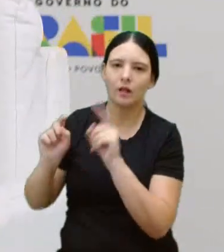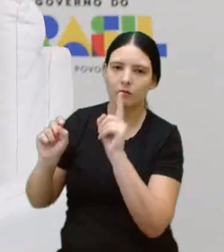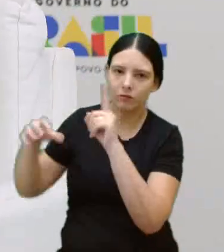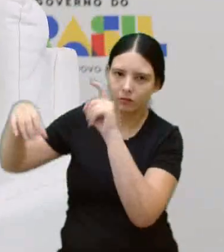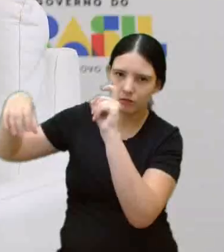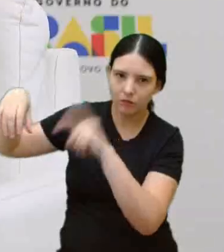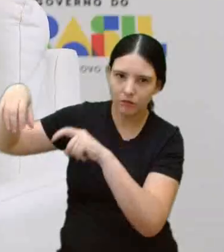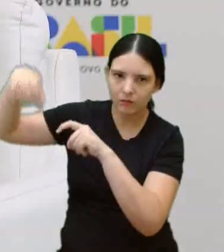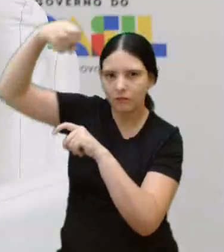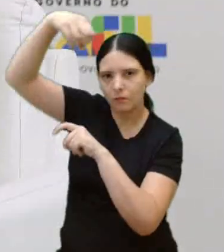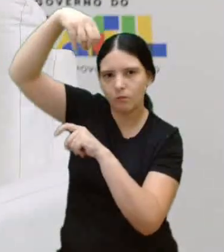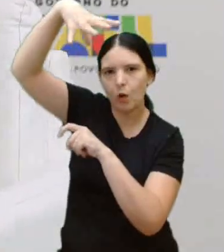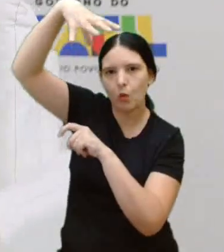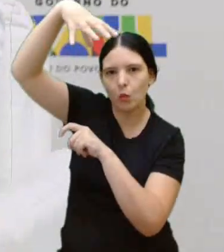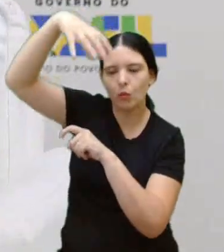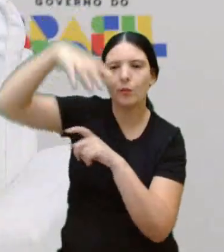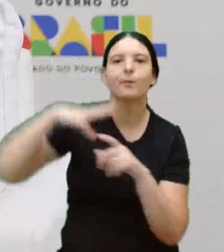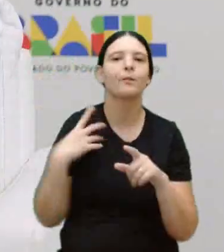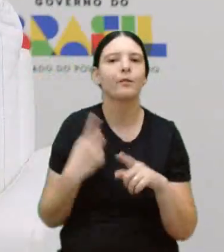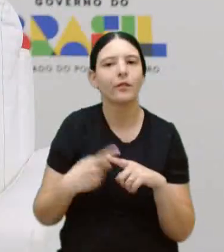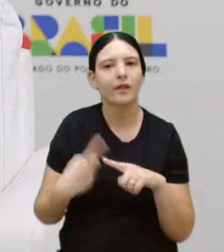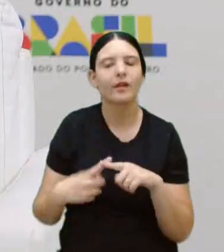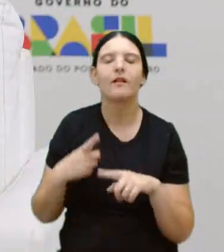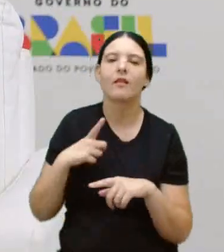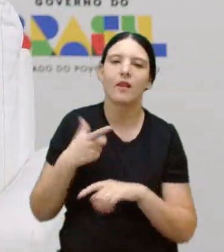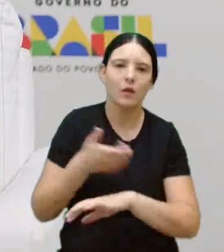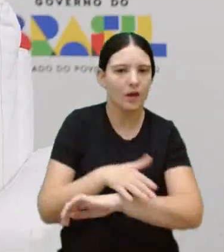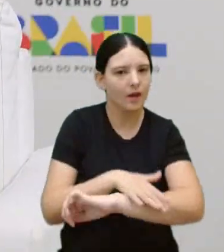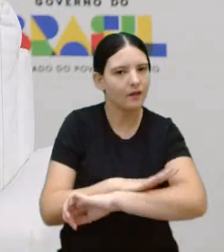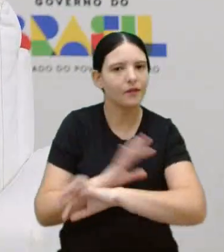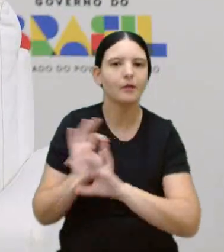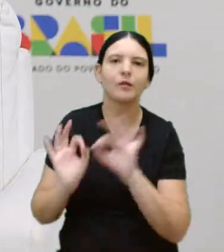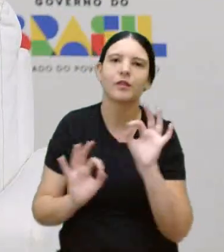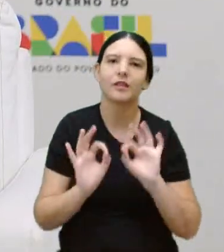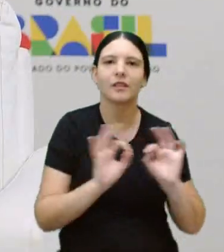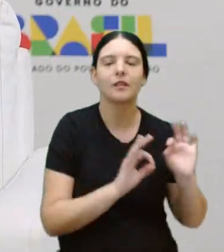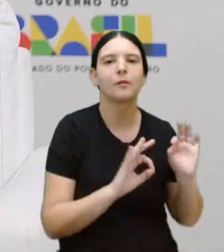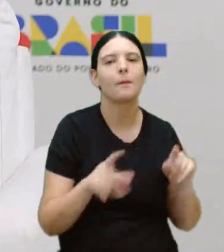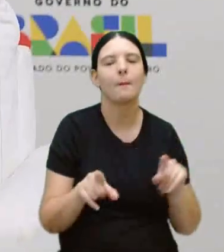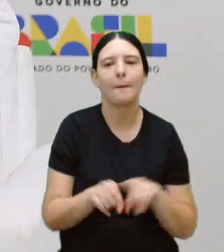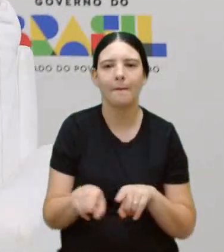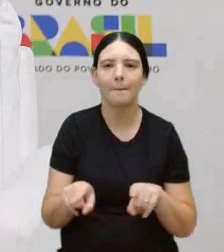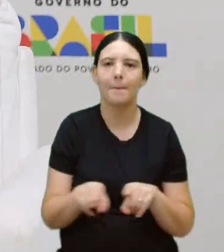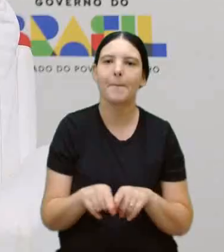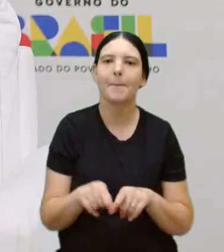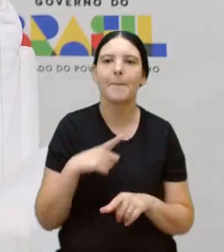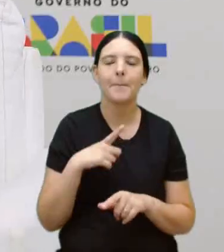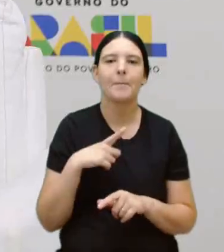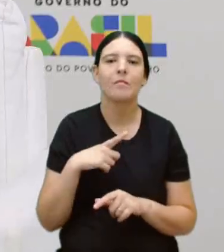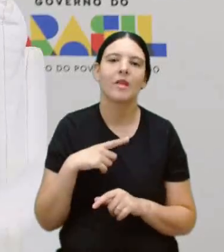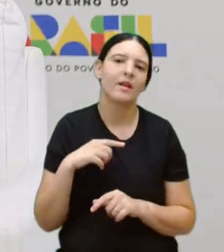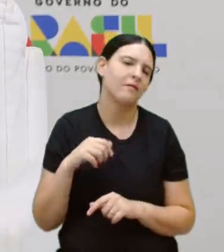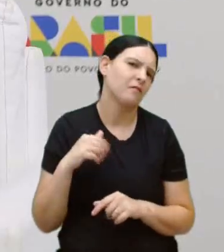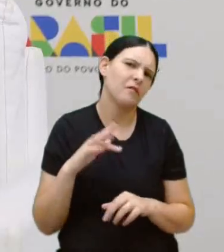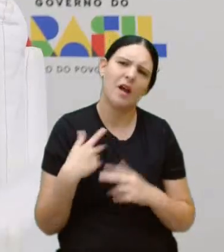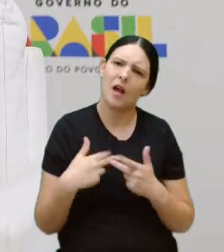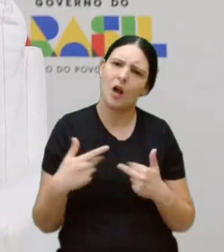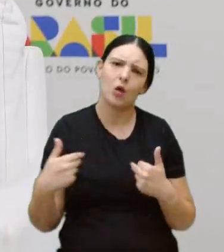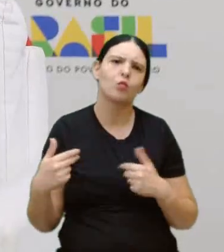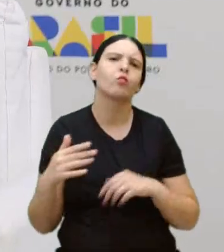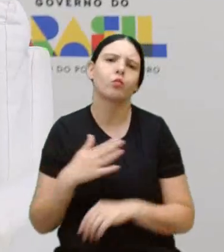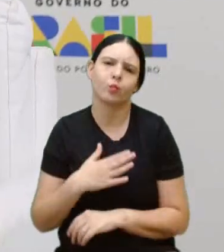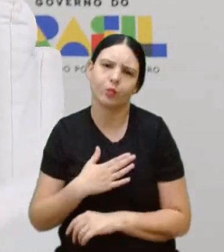maneira. É dessa forma que o racismo se organiza. E aí tem o racismo, tem a misoginia, o patriarcado, essa mulher.